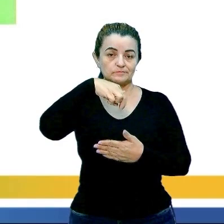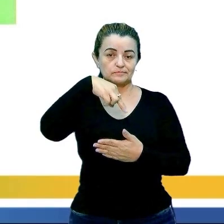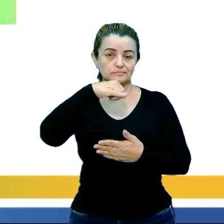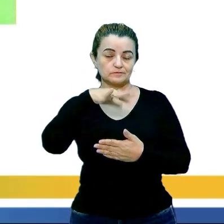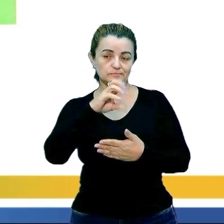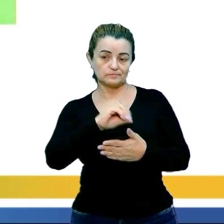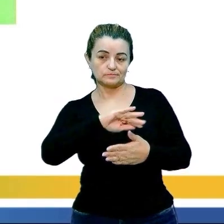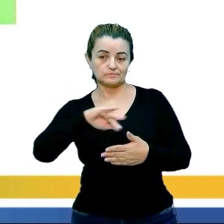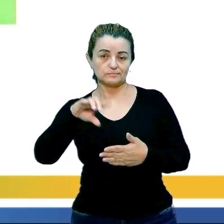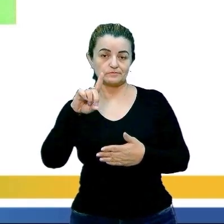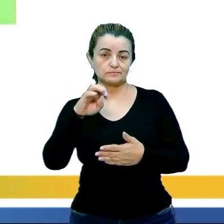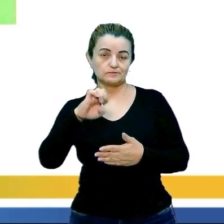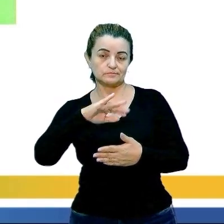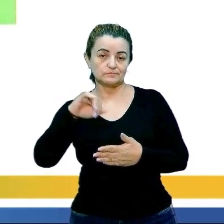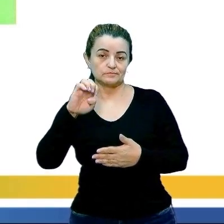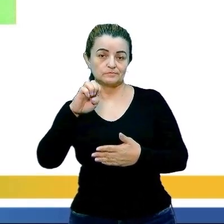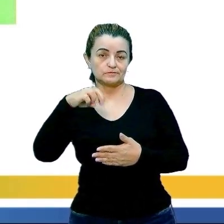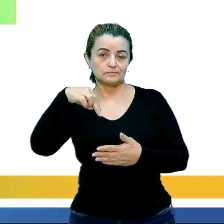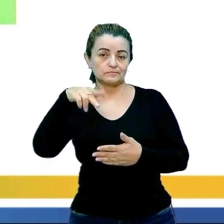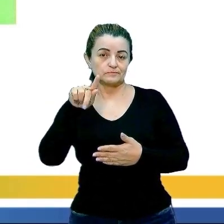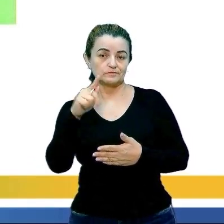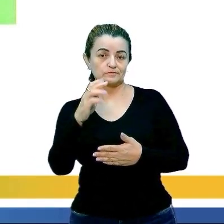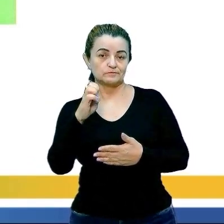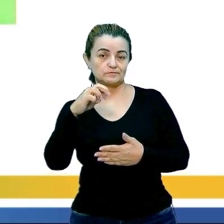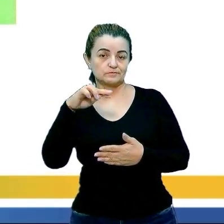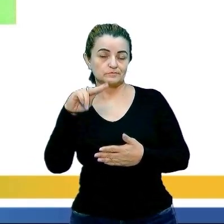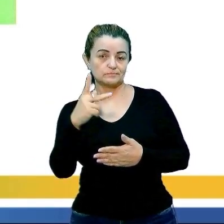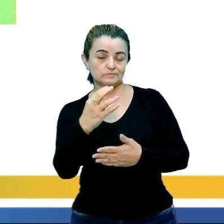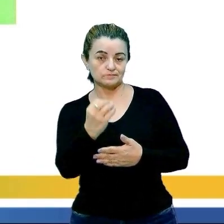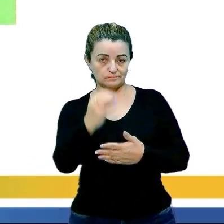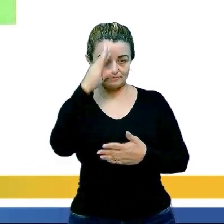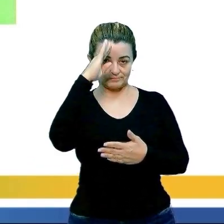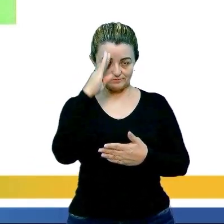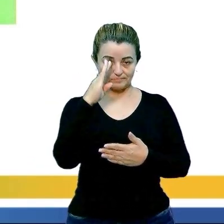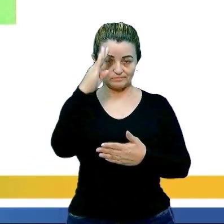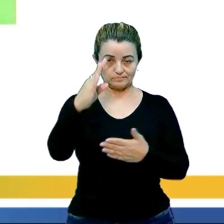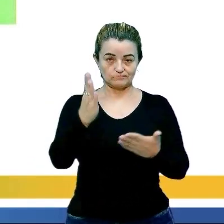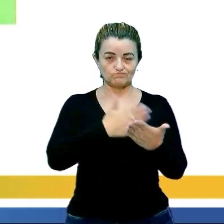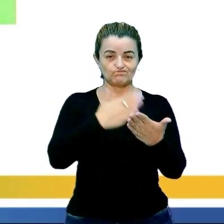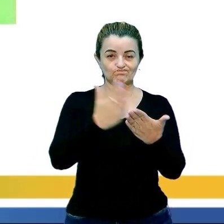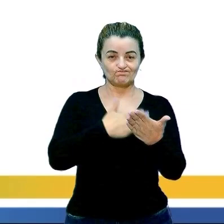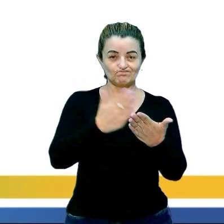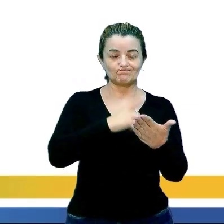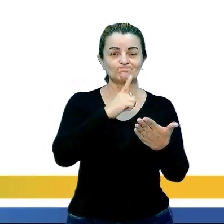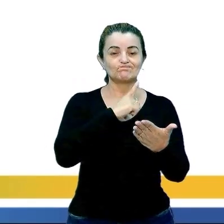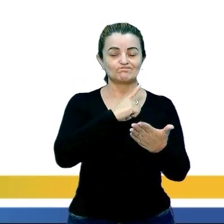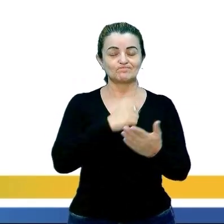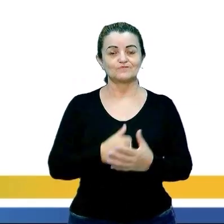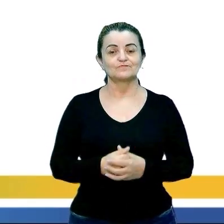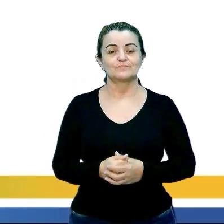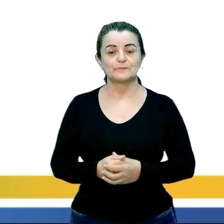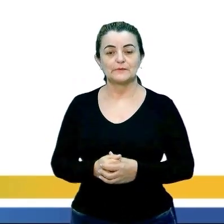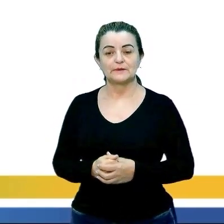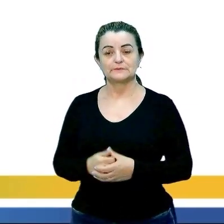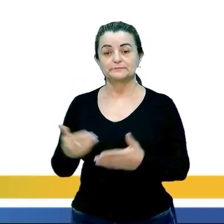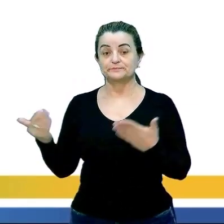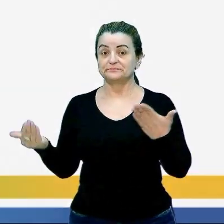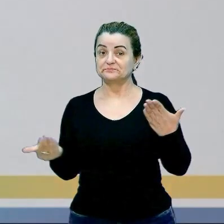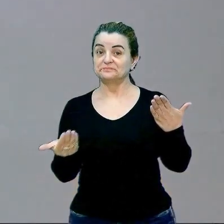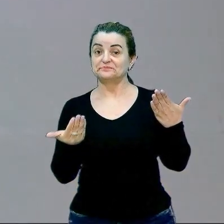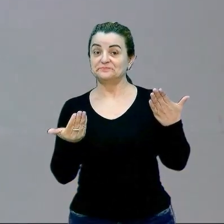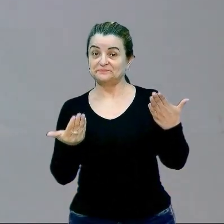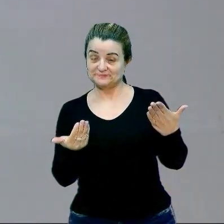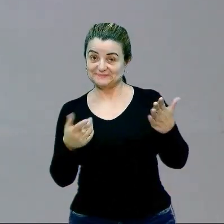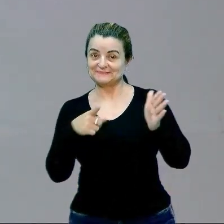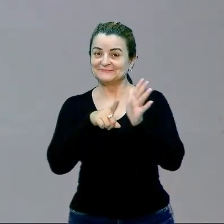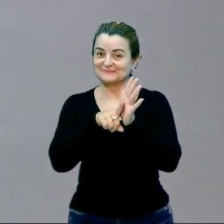do Rego. Então, essas são as principais obras da prosa da segunda geração do modernismo. Aí eu trouxe uma